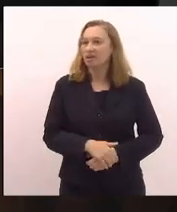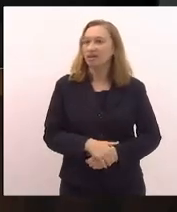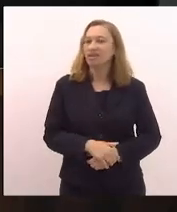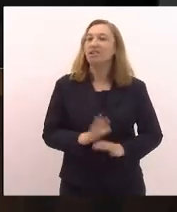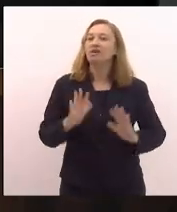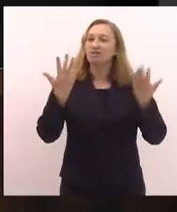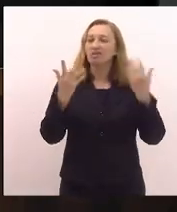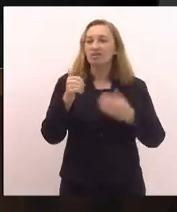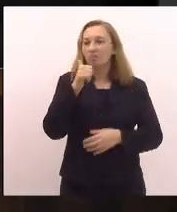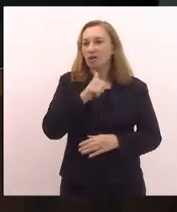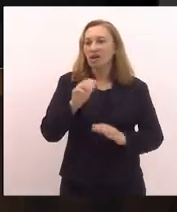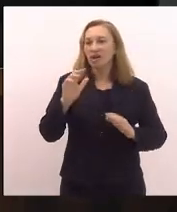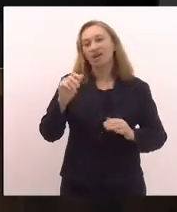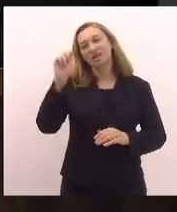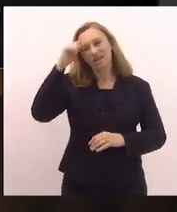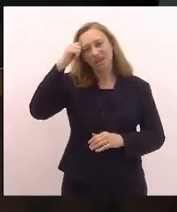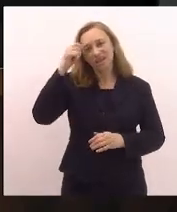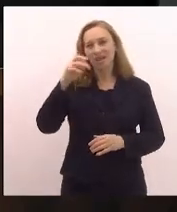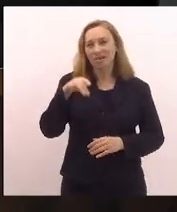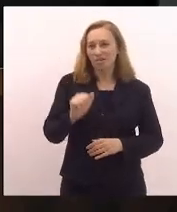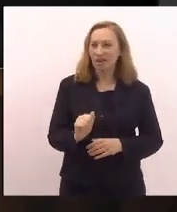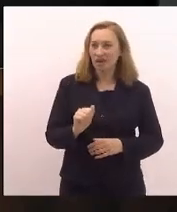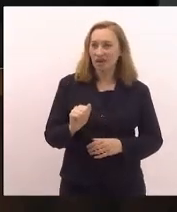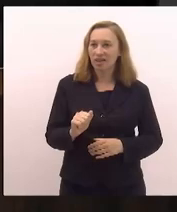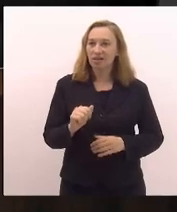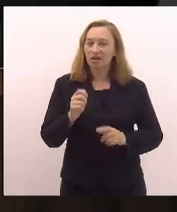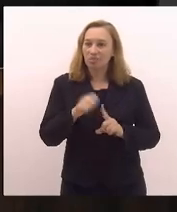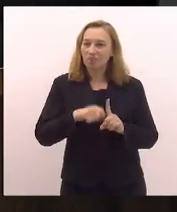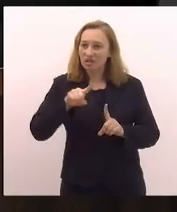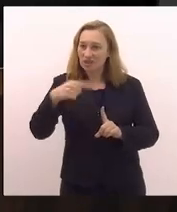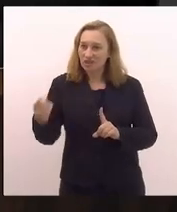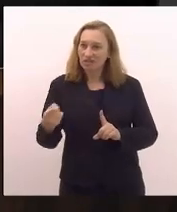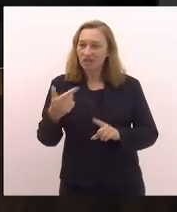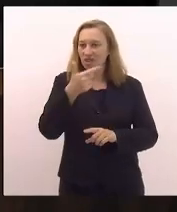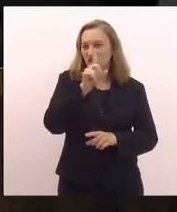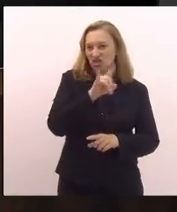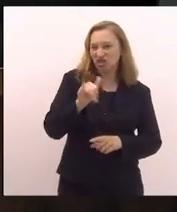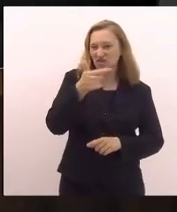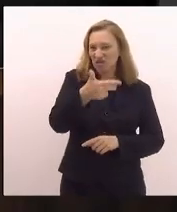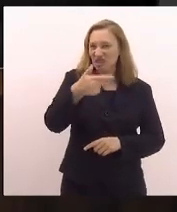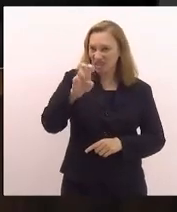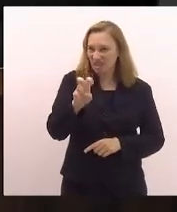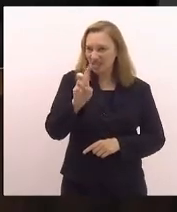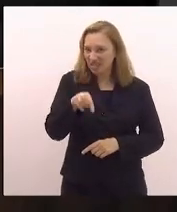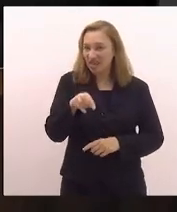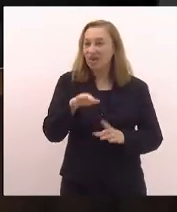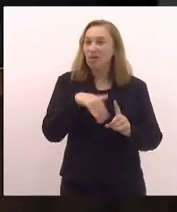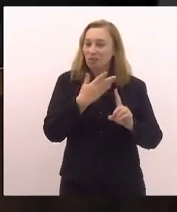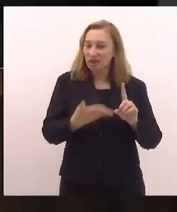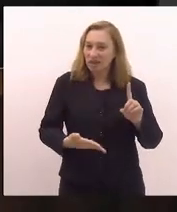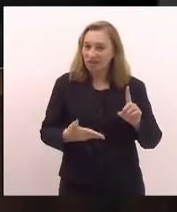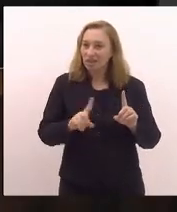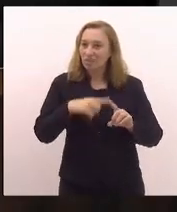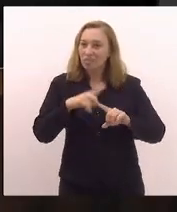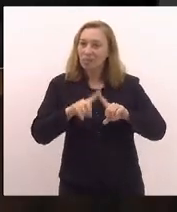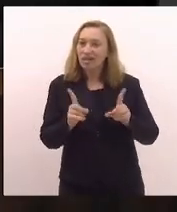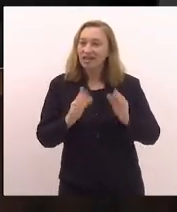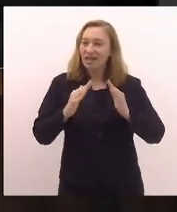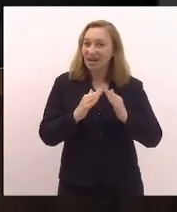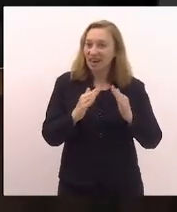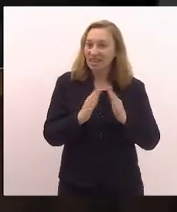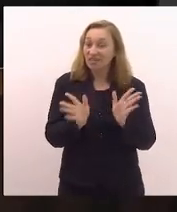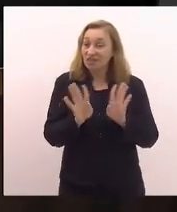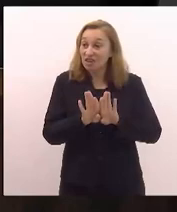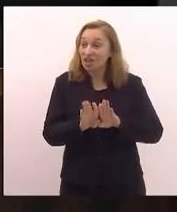Viva a mulher negra, latino-americana e caribenha, que o mês que vem, no dia 25, né, é a homenagem, mas a casa vai estar de recesso, por